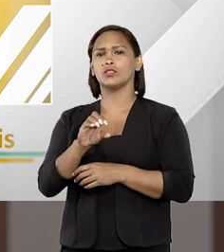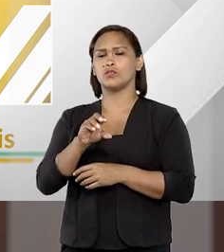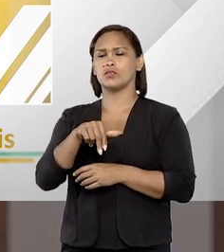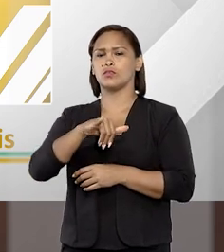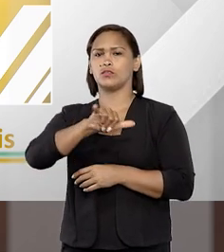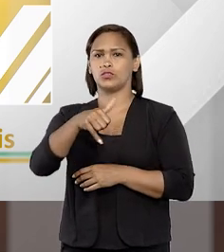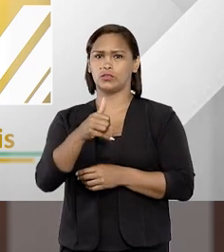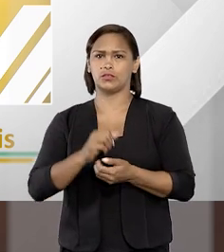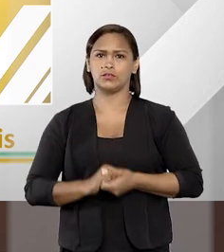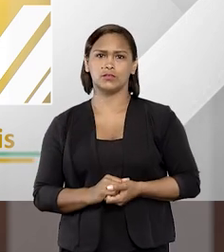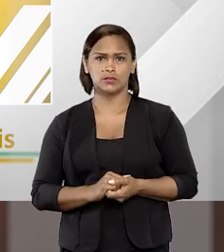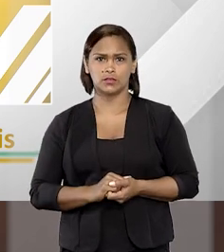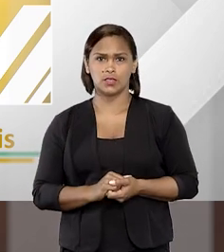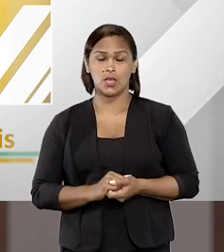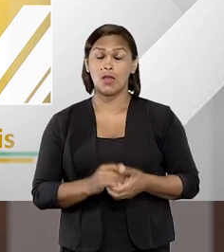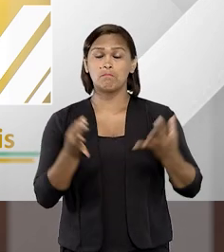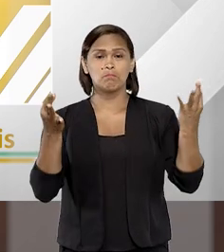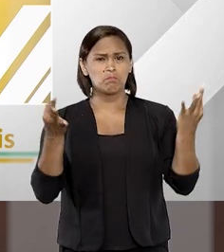CNJ